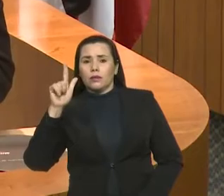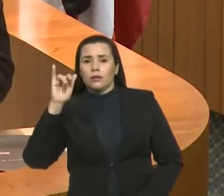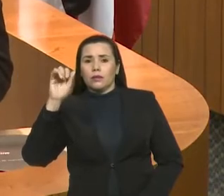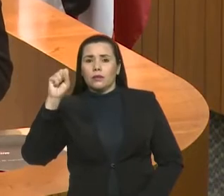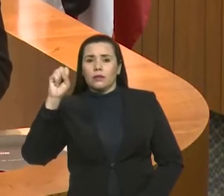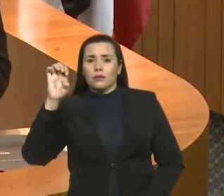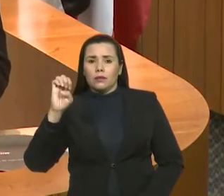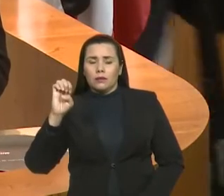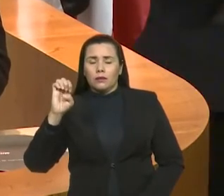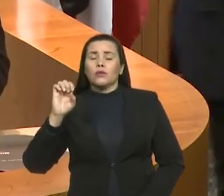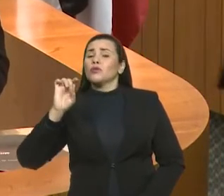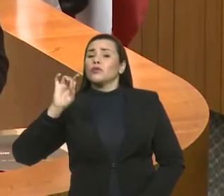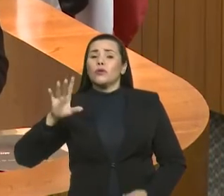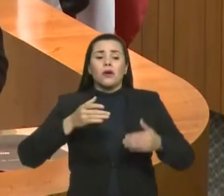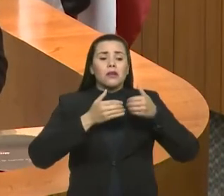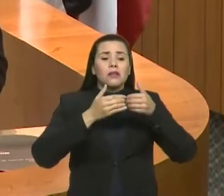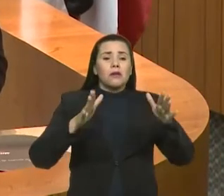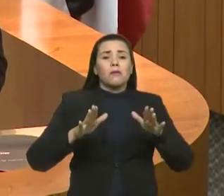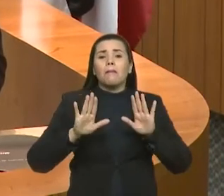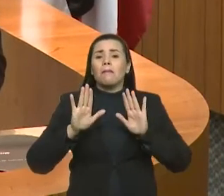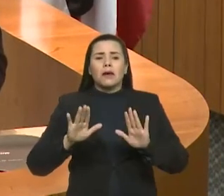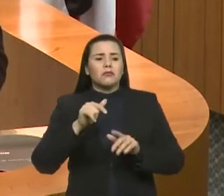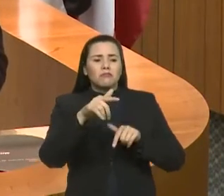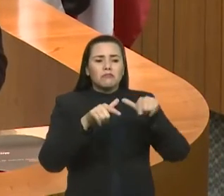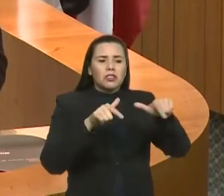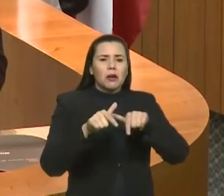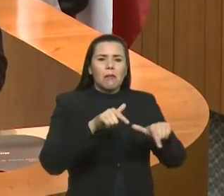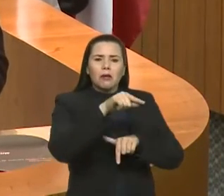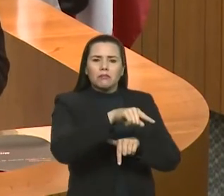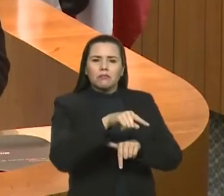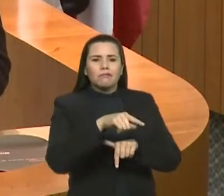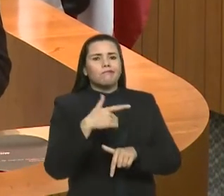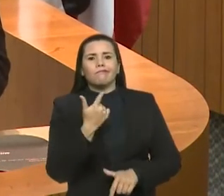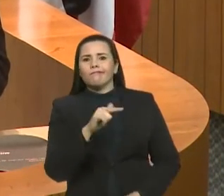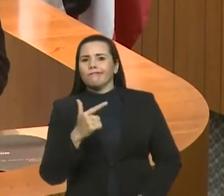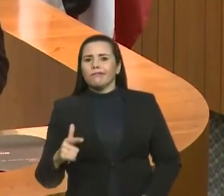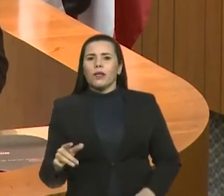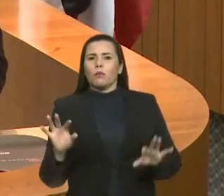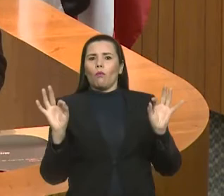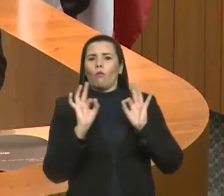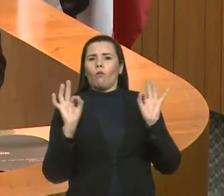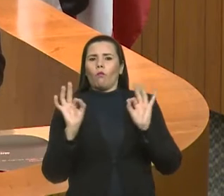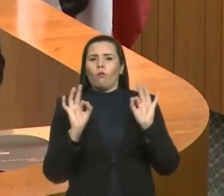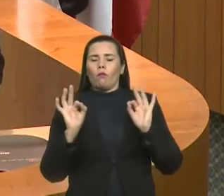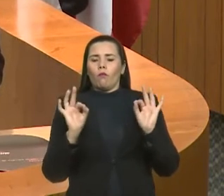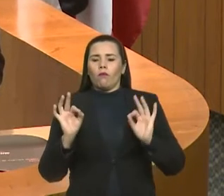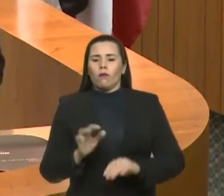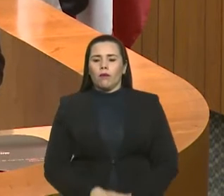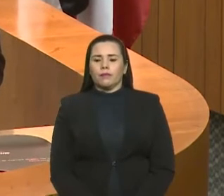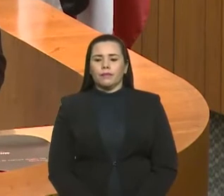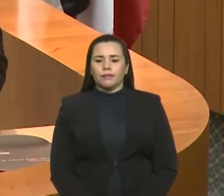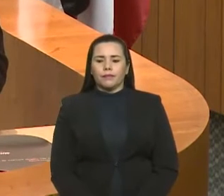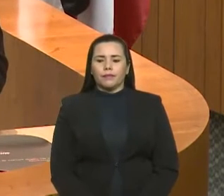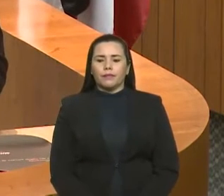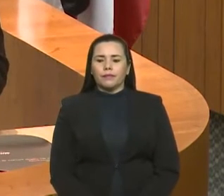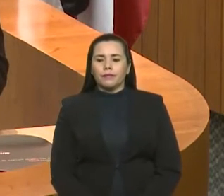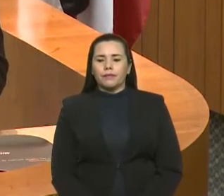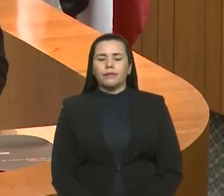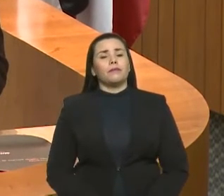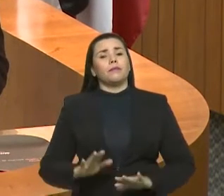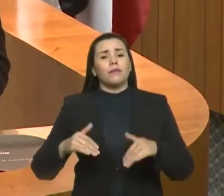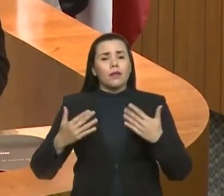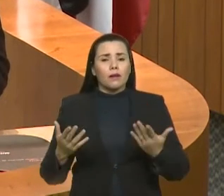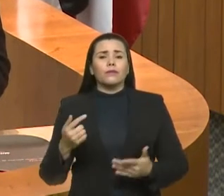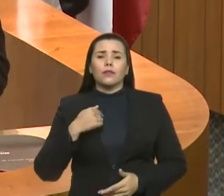há quase 30 dias, a cidade de Presidente Dutra e as pessoas de Presidente Dutra e da região central do Maranhão que